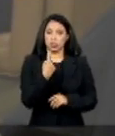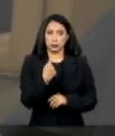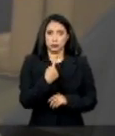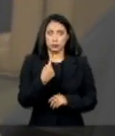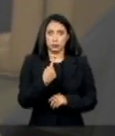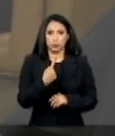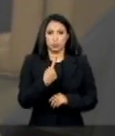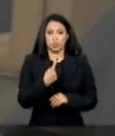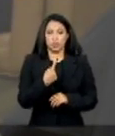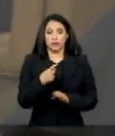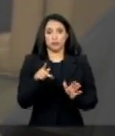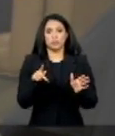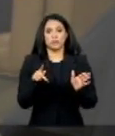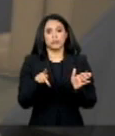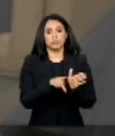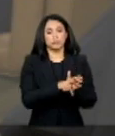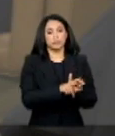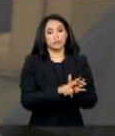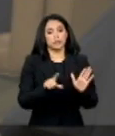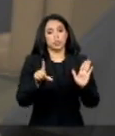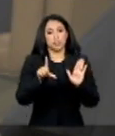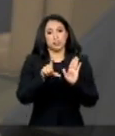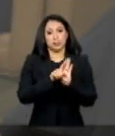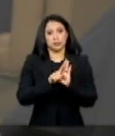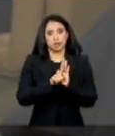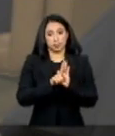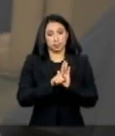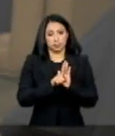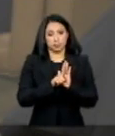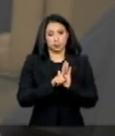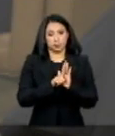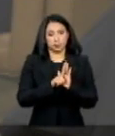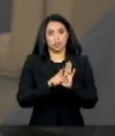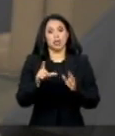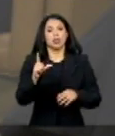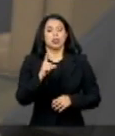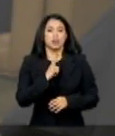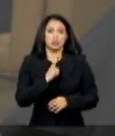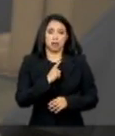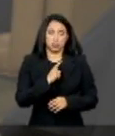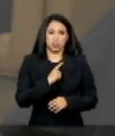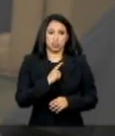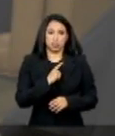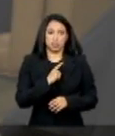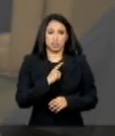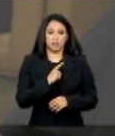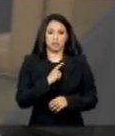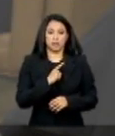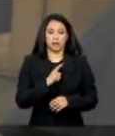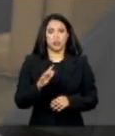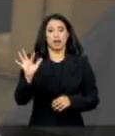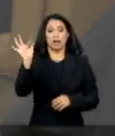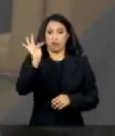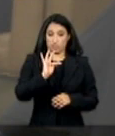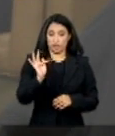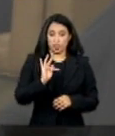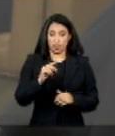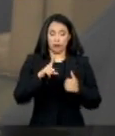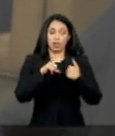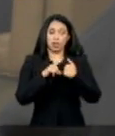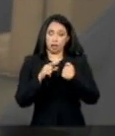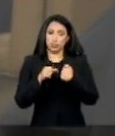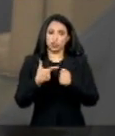lei dispor sobre política tarifária então nós temos uma concessão federal afinal o artigo 21